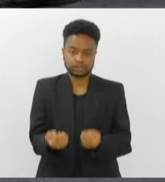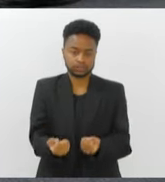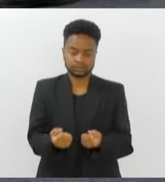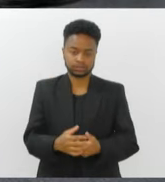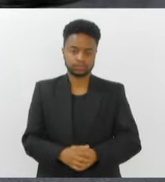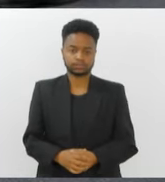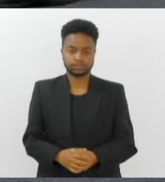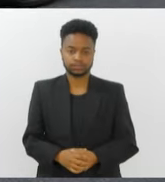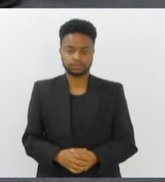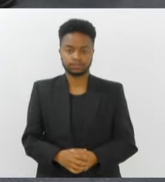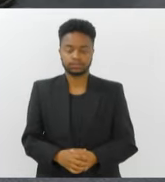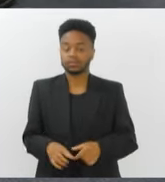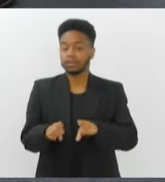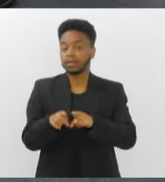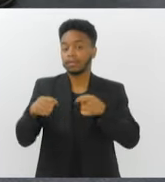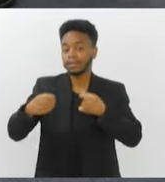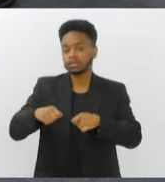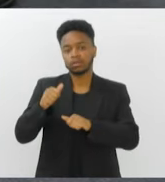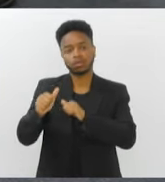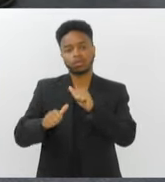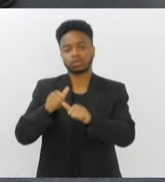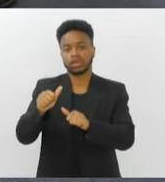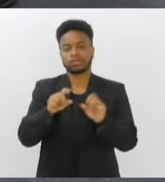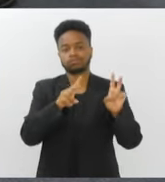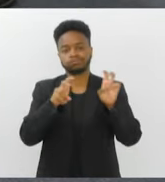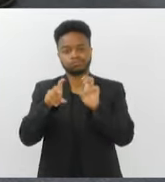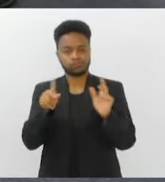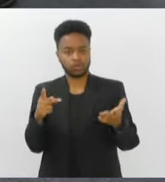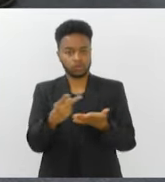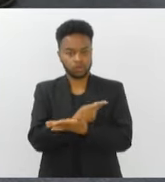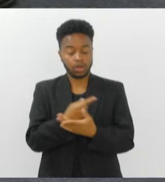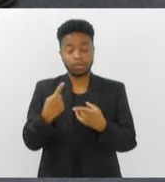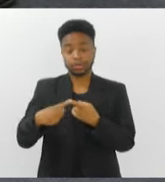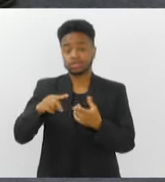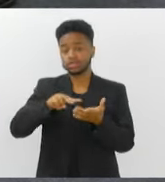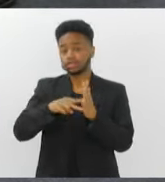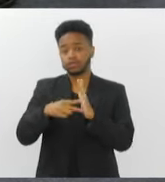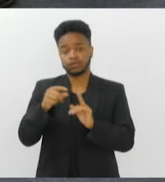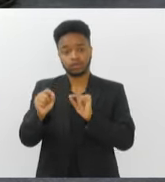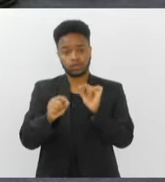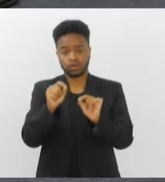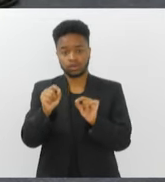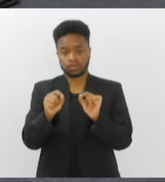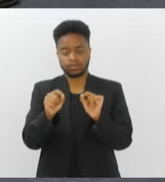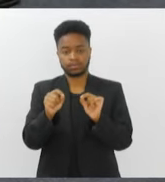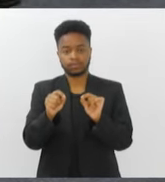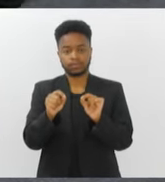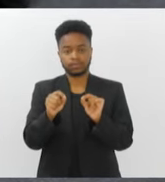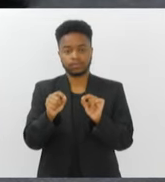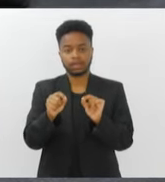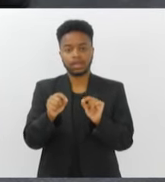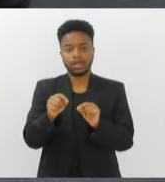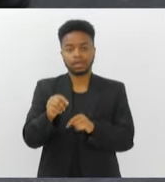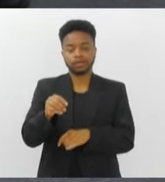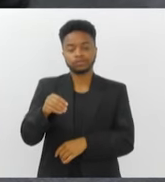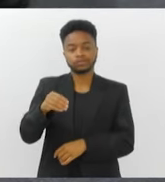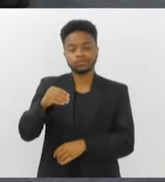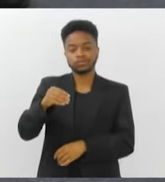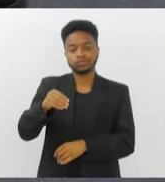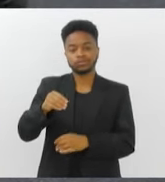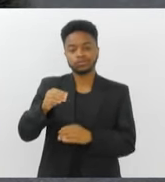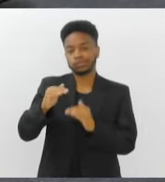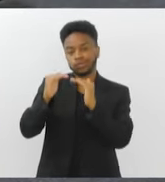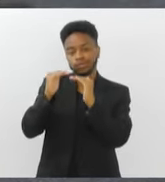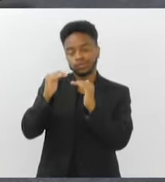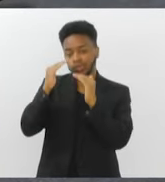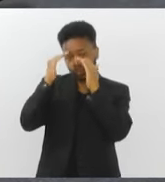precisa mudar esse quadro, porque isso significa, por um lado, na prática, a negação do direito à educação